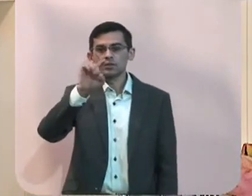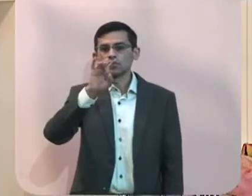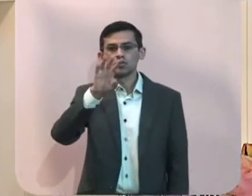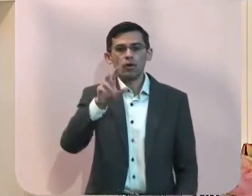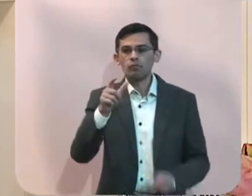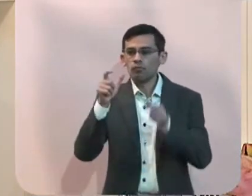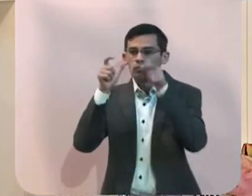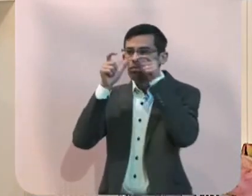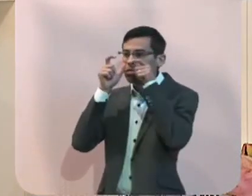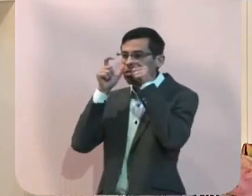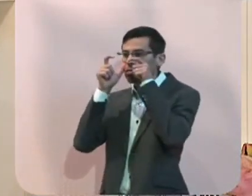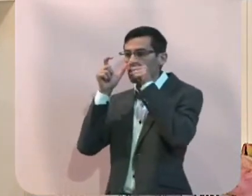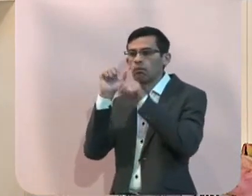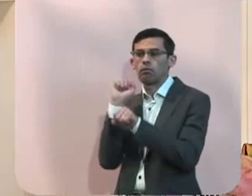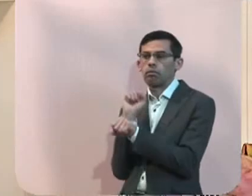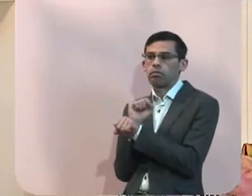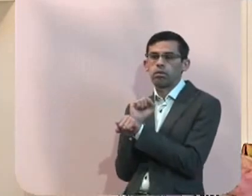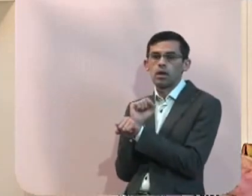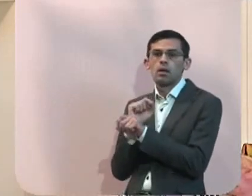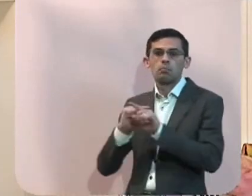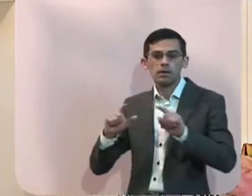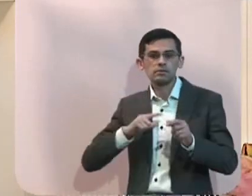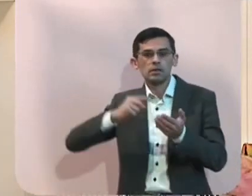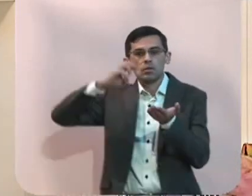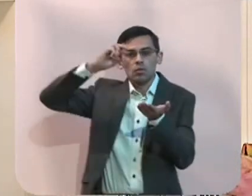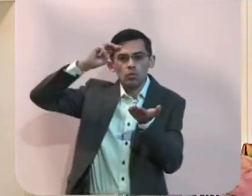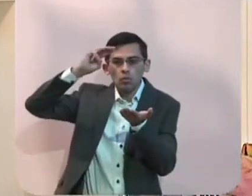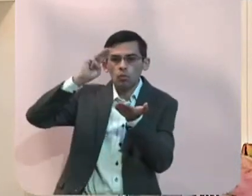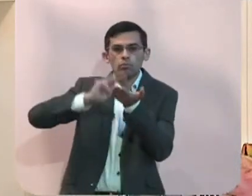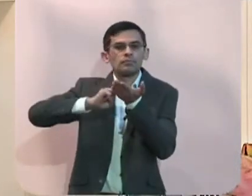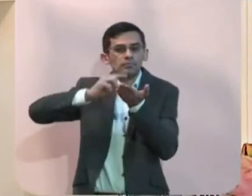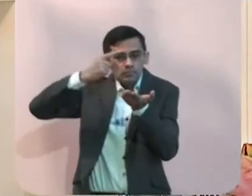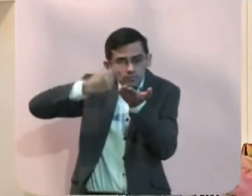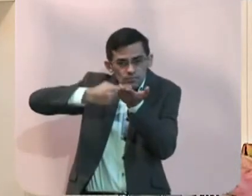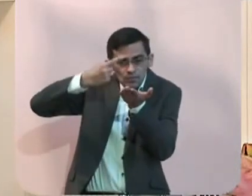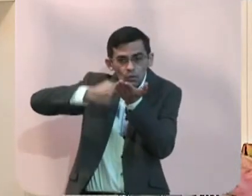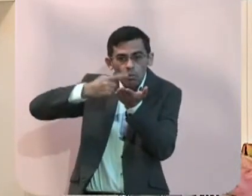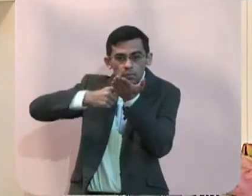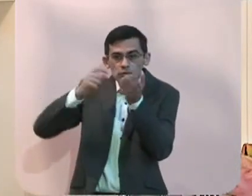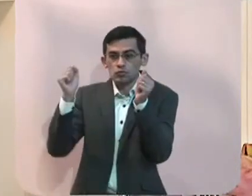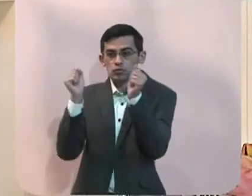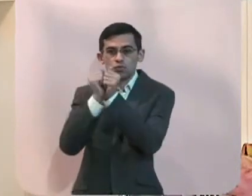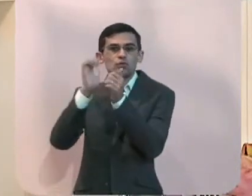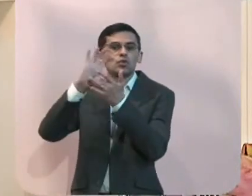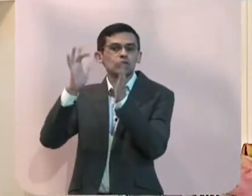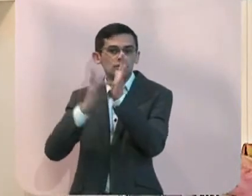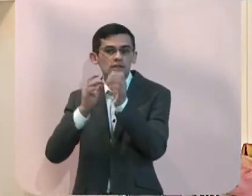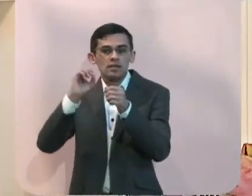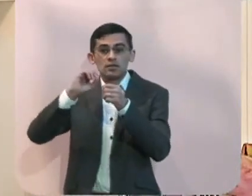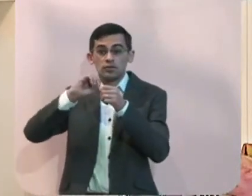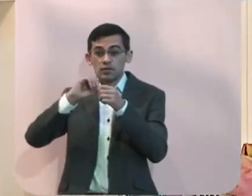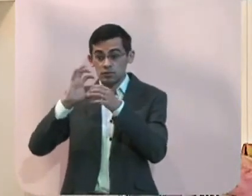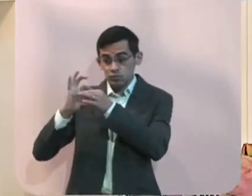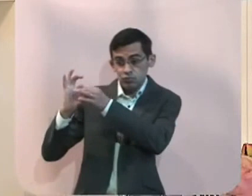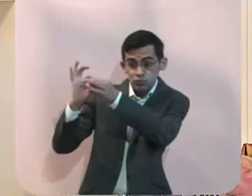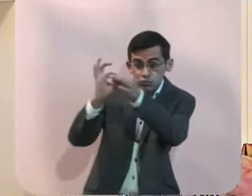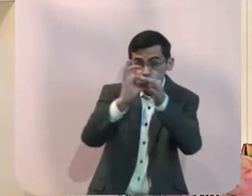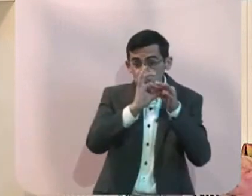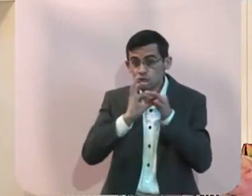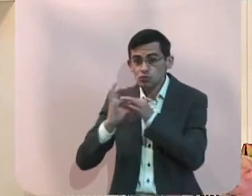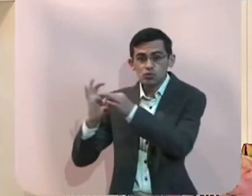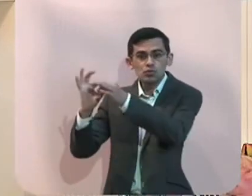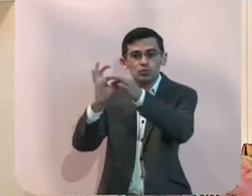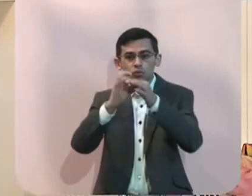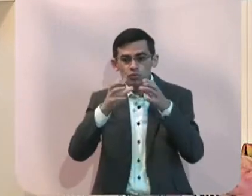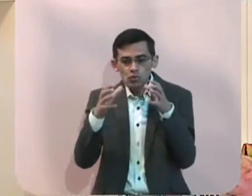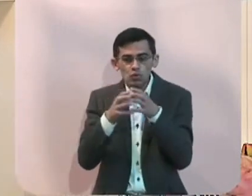mero assistente para se comprometer com Jesus, com a sua igreja e fazer parte de um time